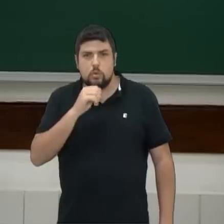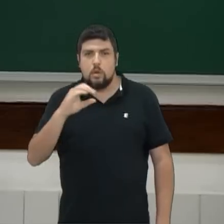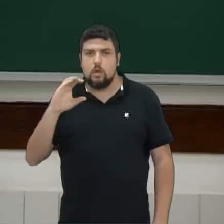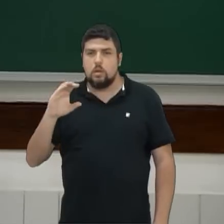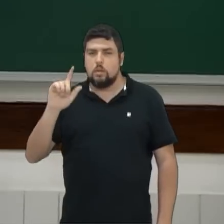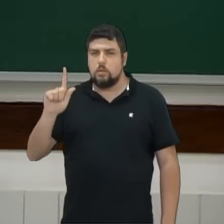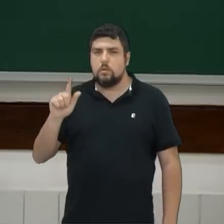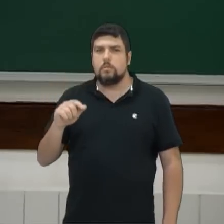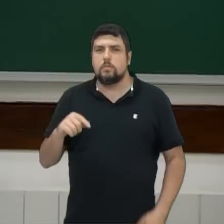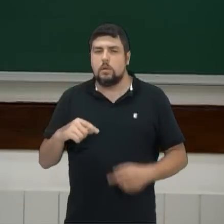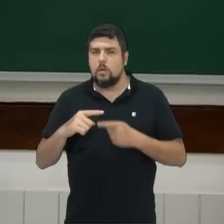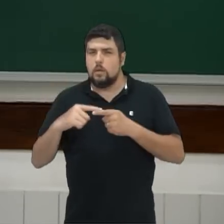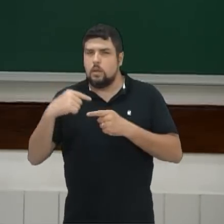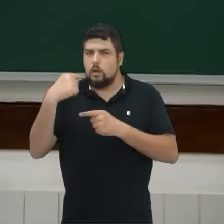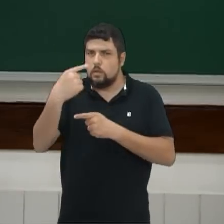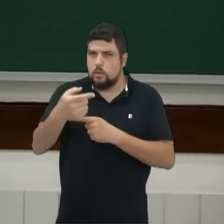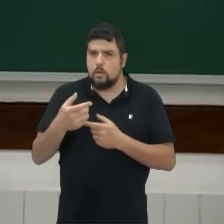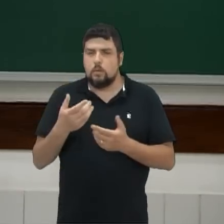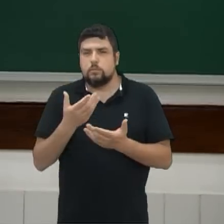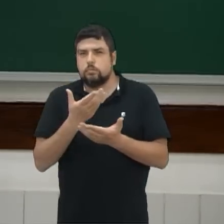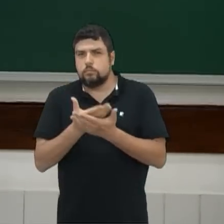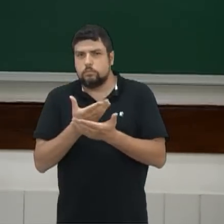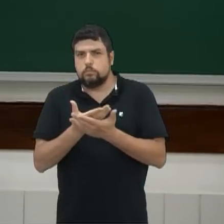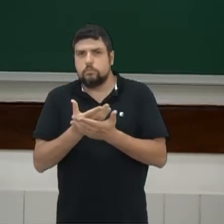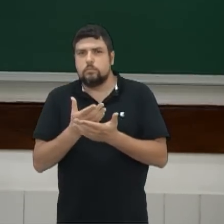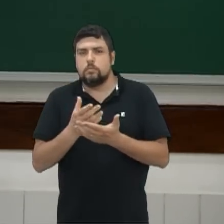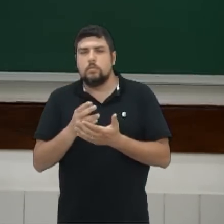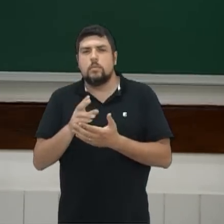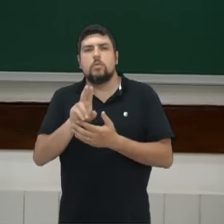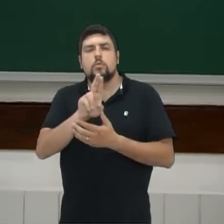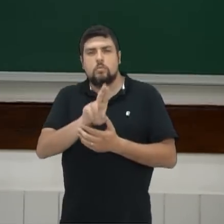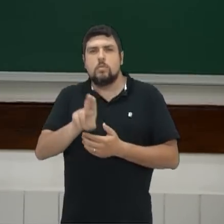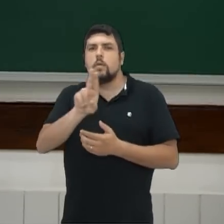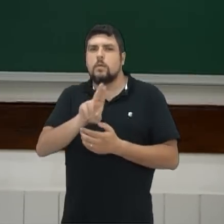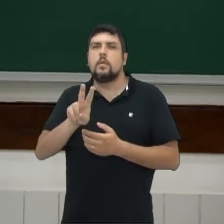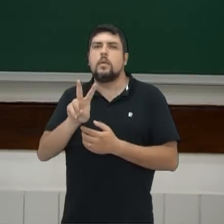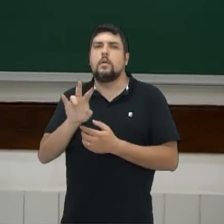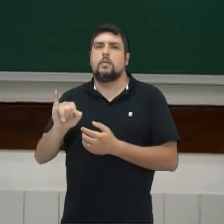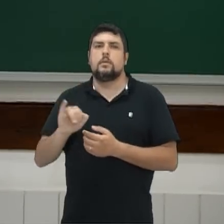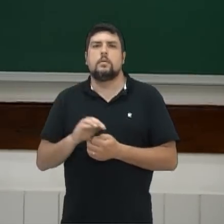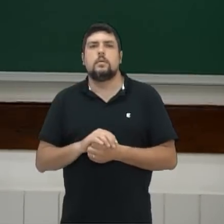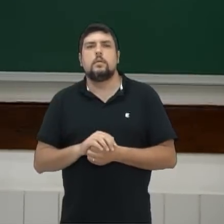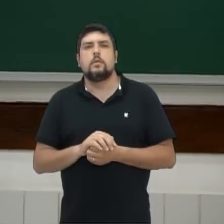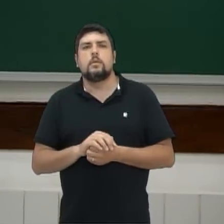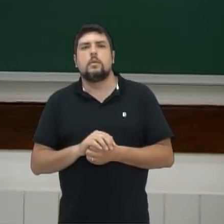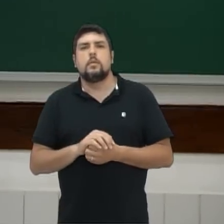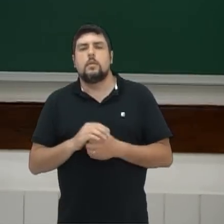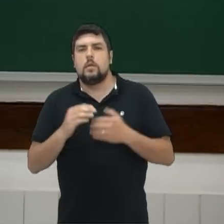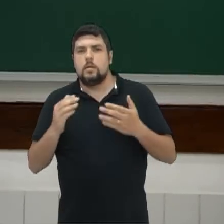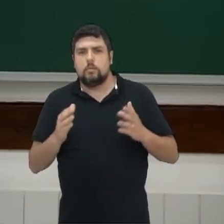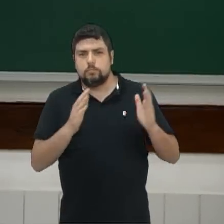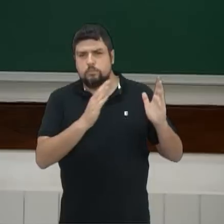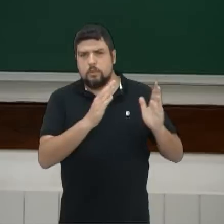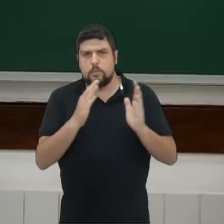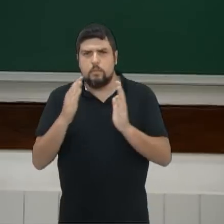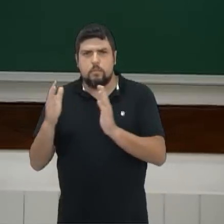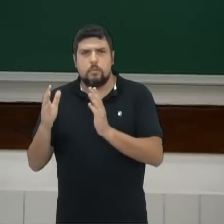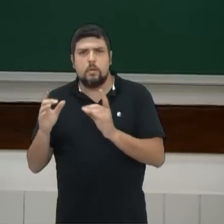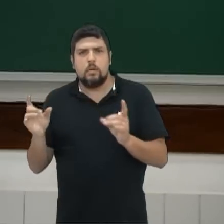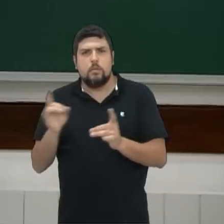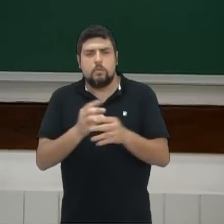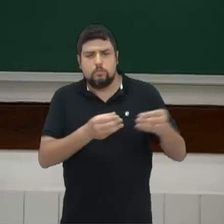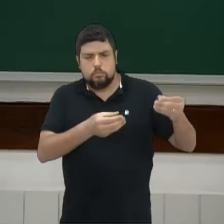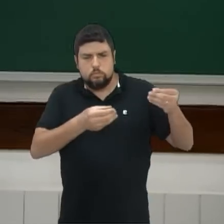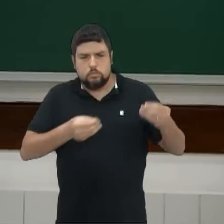Na próxima aula a gente vai abordar elas, mas a gente viu nessa tabela da aula de hoje. Então, com essa tabela, vocês vão estar preparados para resolver todos